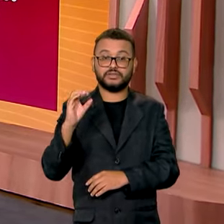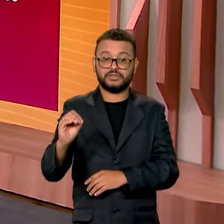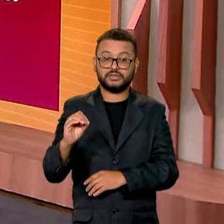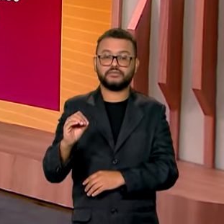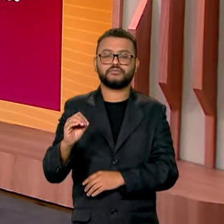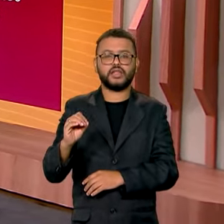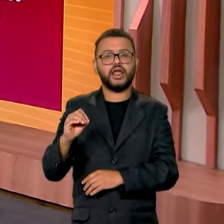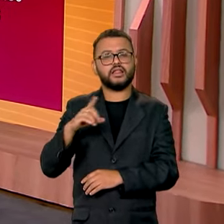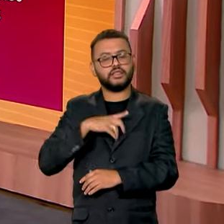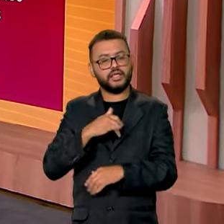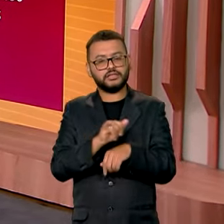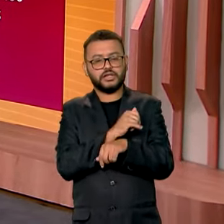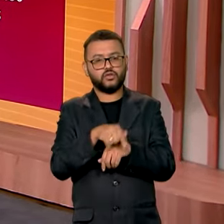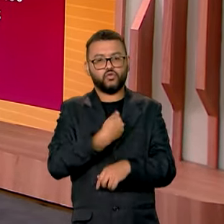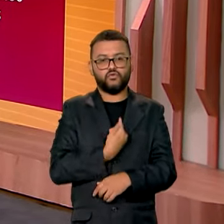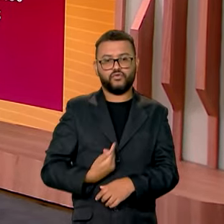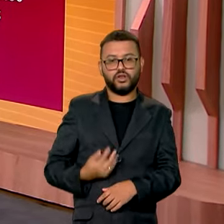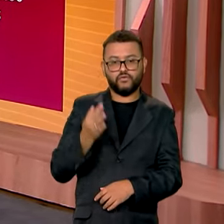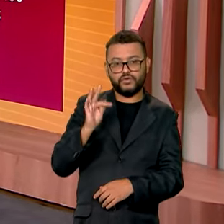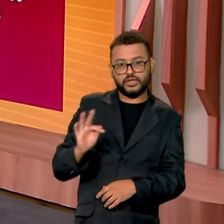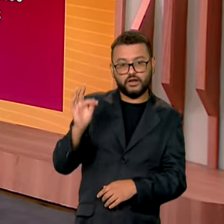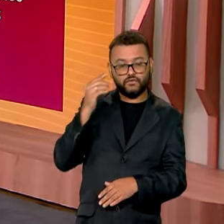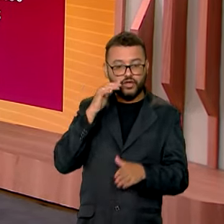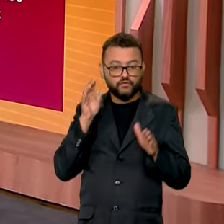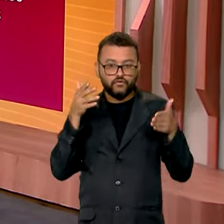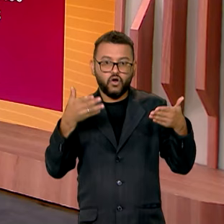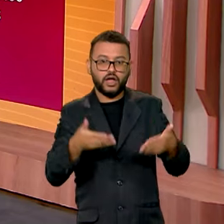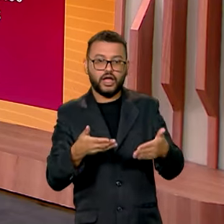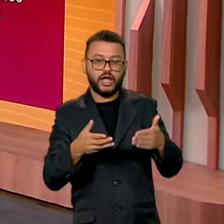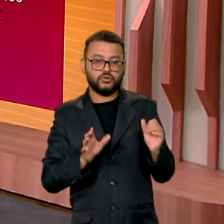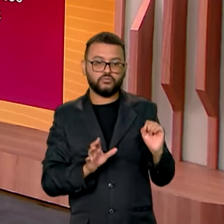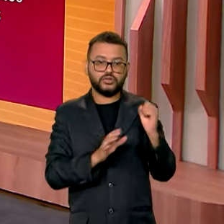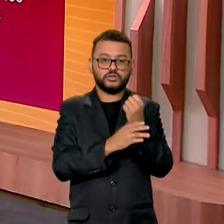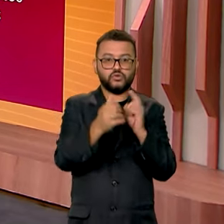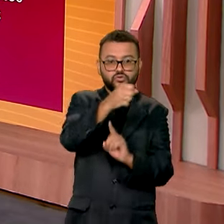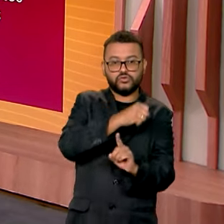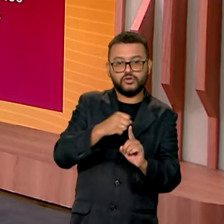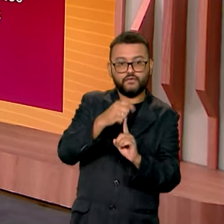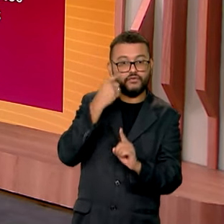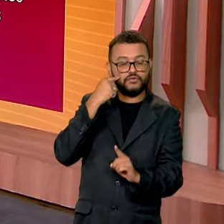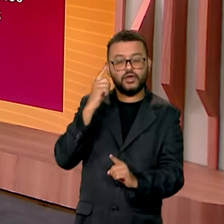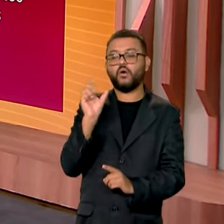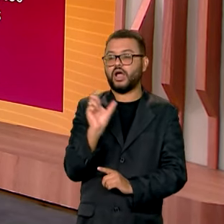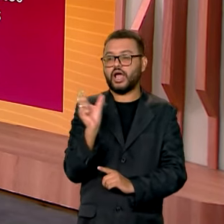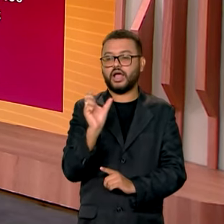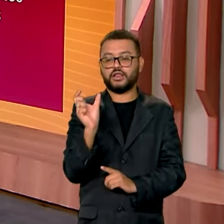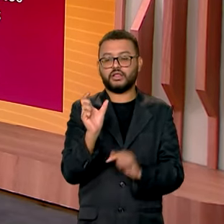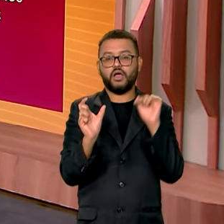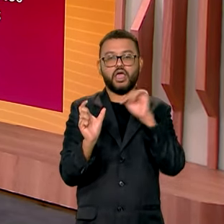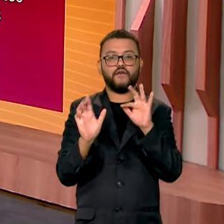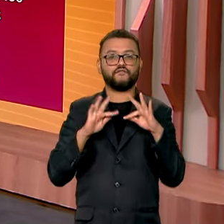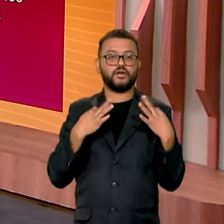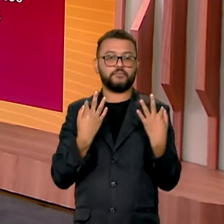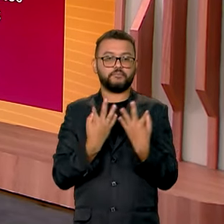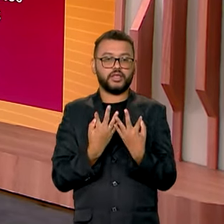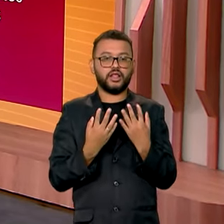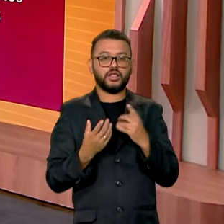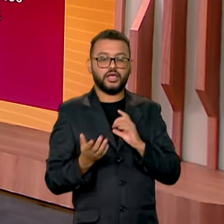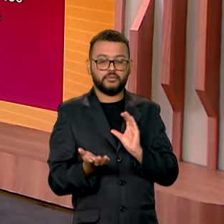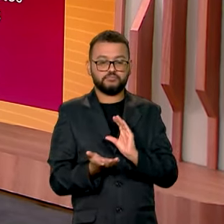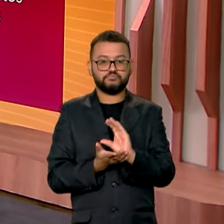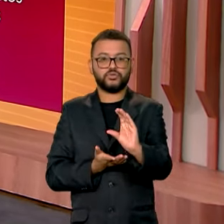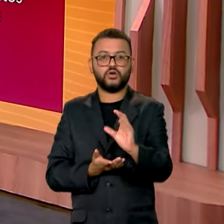26.700. Entre as ações do governo federal voltadas à proteção social, o destaque fica com o programa Bolsa Família.